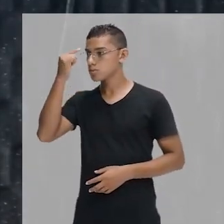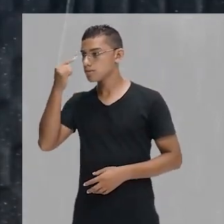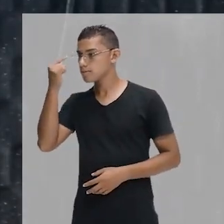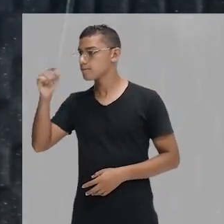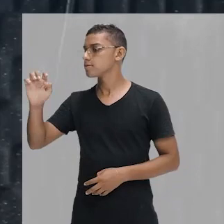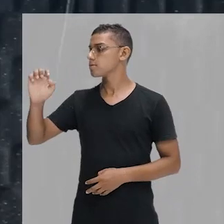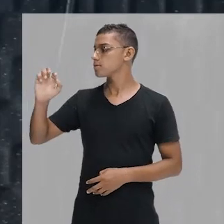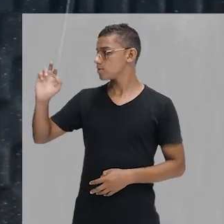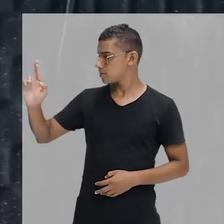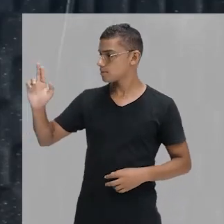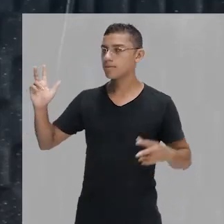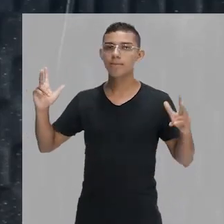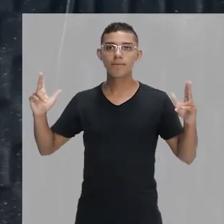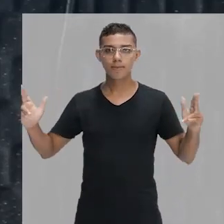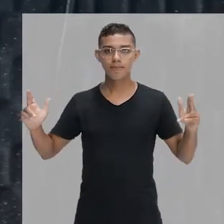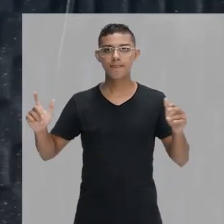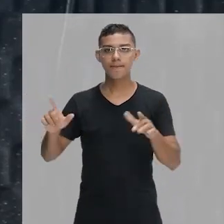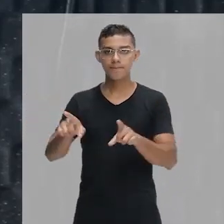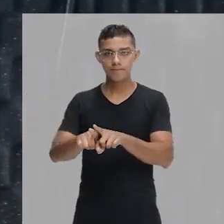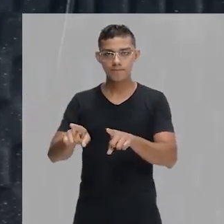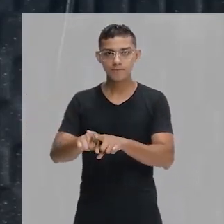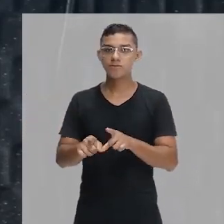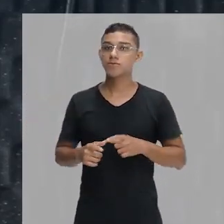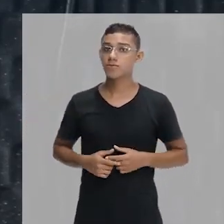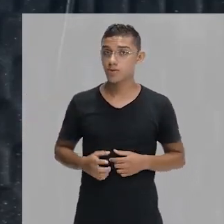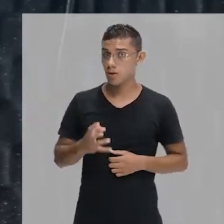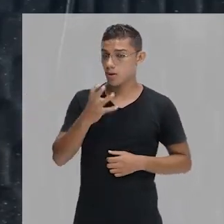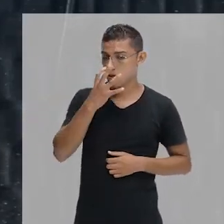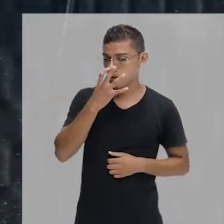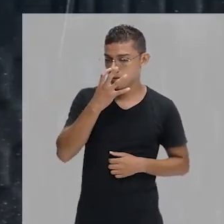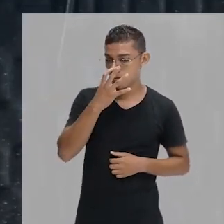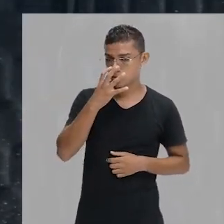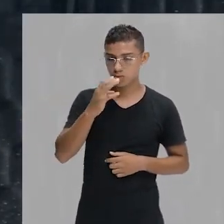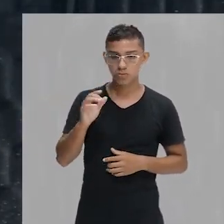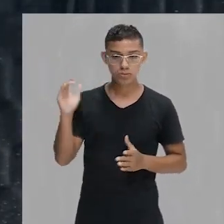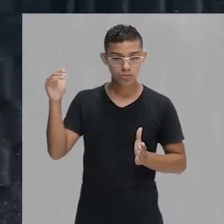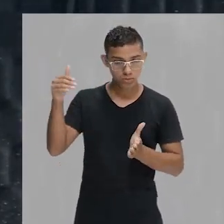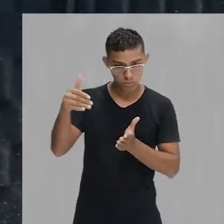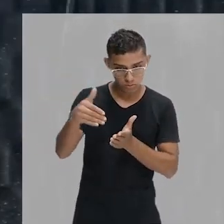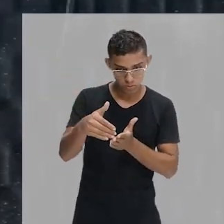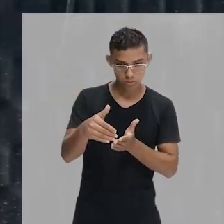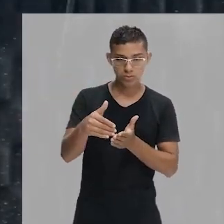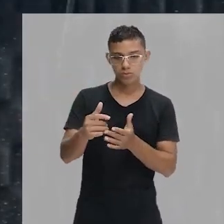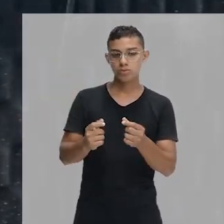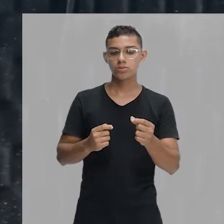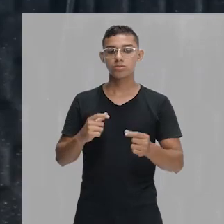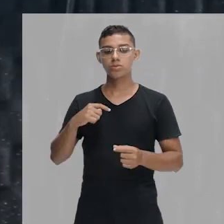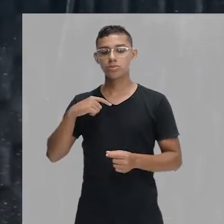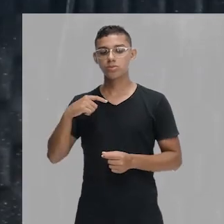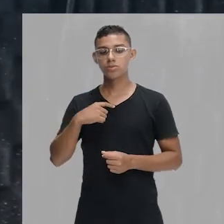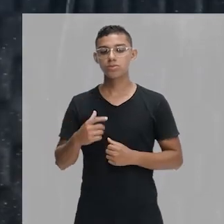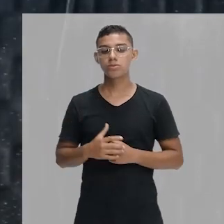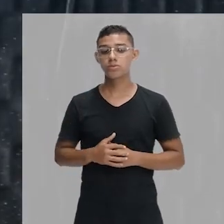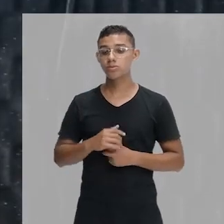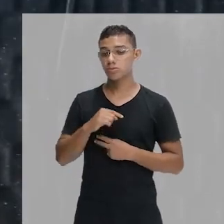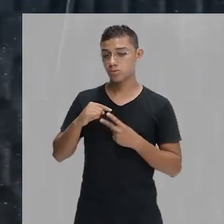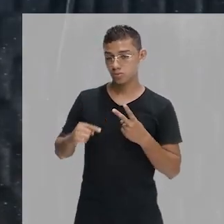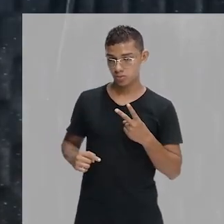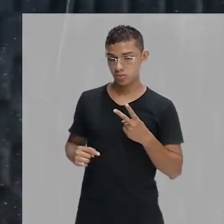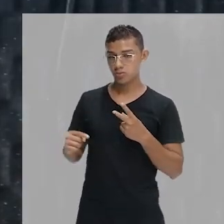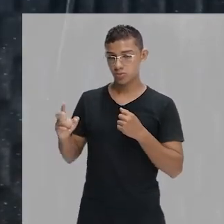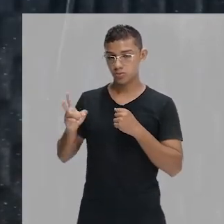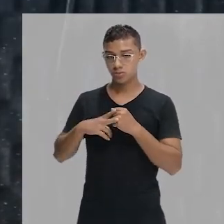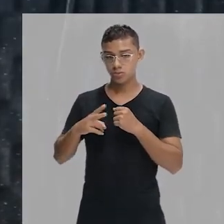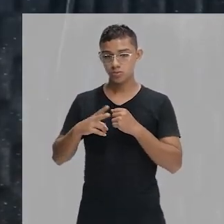termina em ER. E eu quero que vocês observem lá no final das conjugações, eu coloquei dois verbos